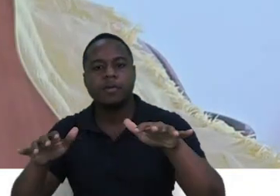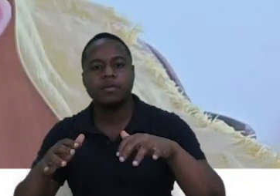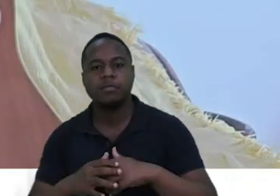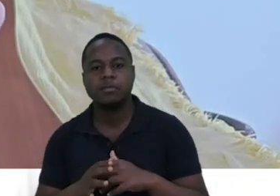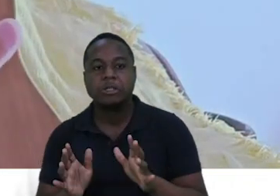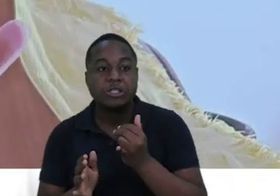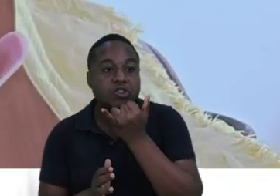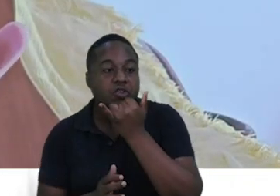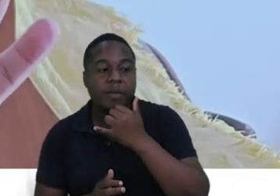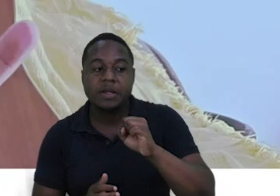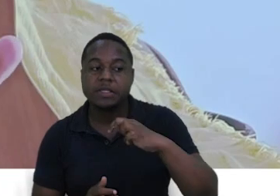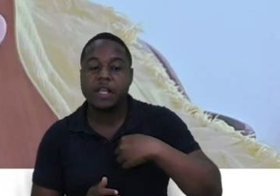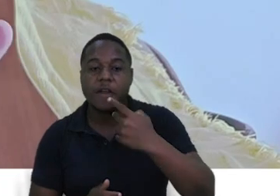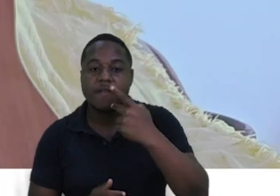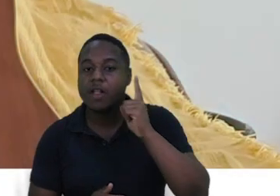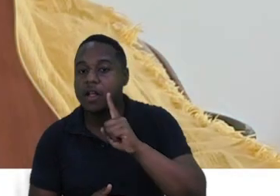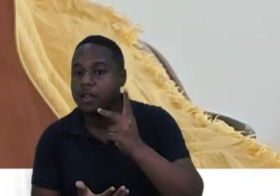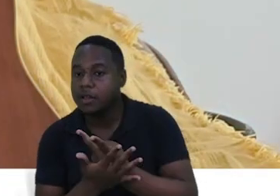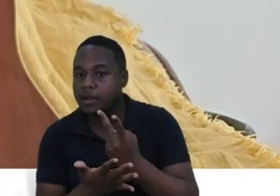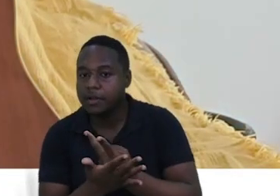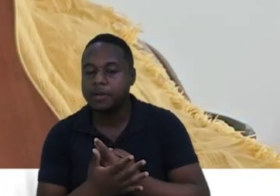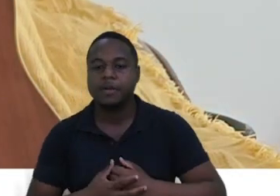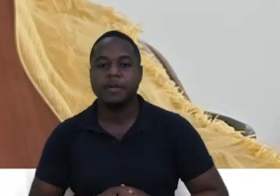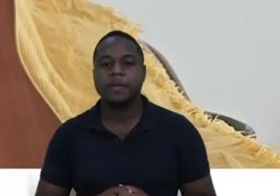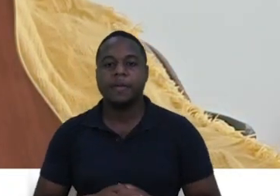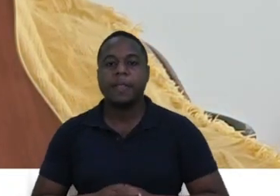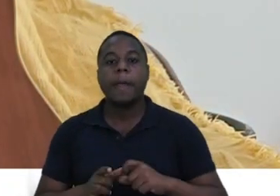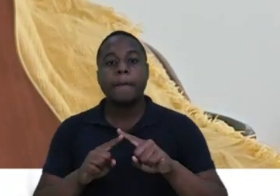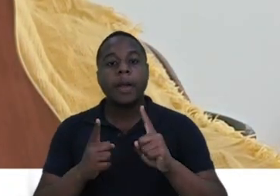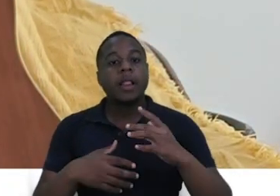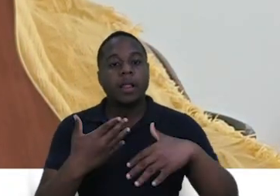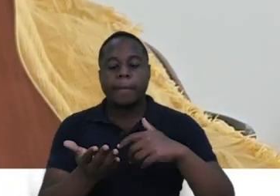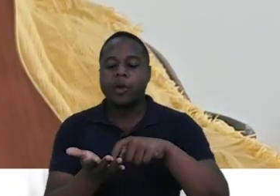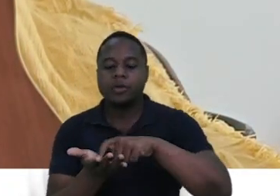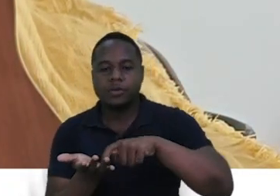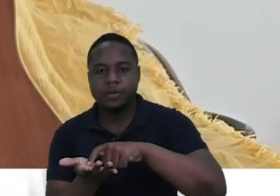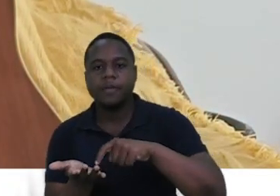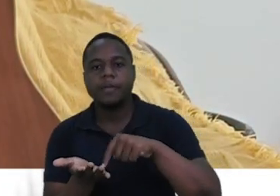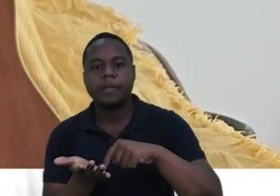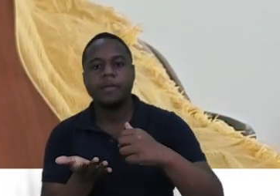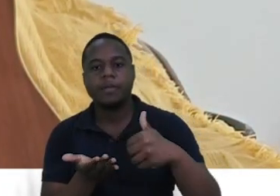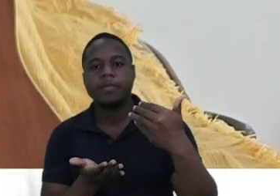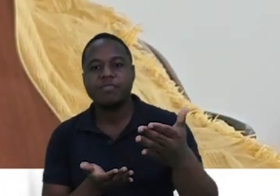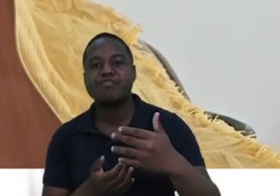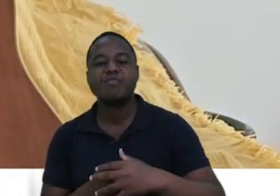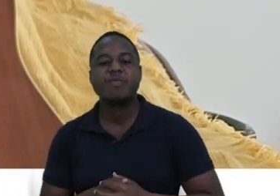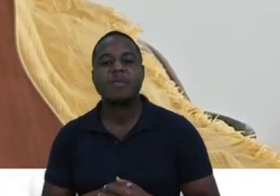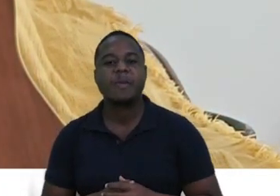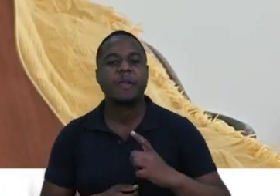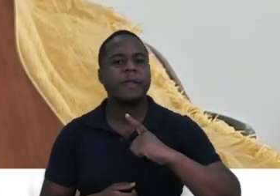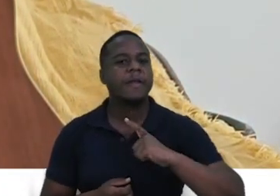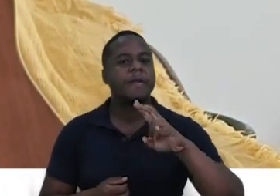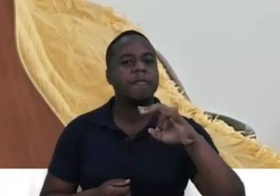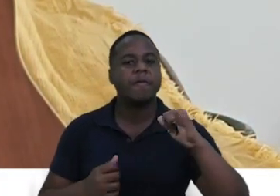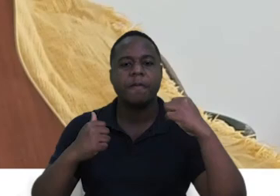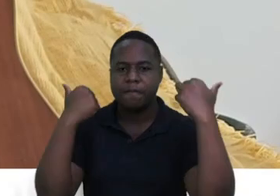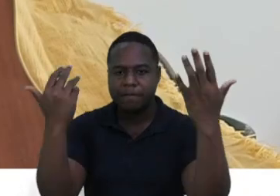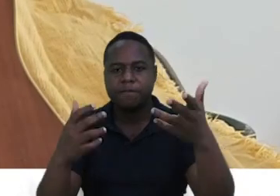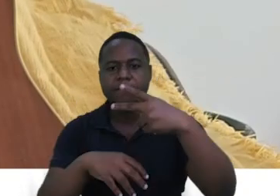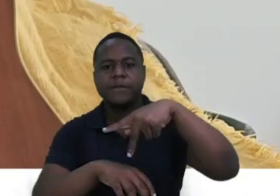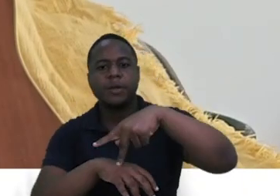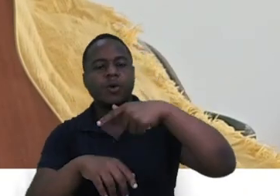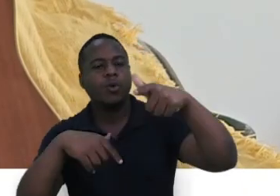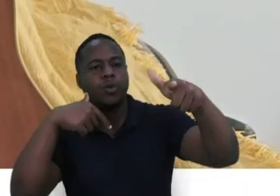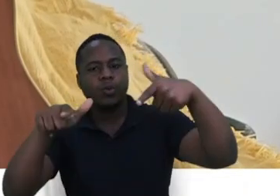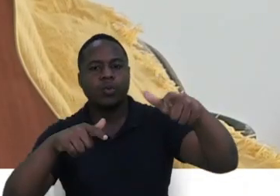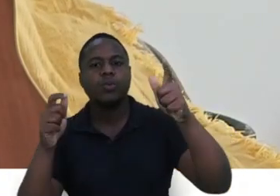se a pronúncia do inglês não estiver correta. Mas a partir dessa música, a partir dessa coletânea, o forró ele foi levado para fora do Brasil